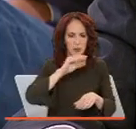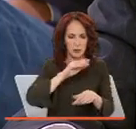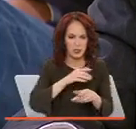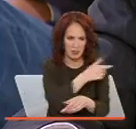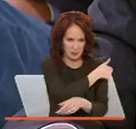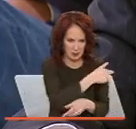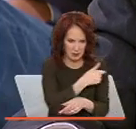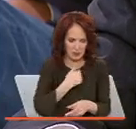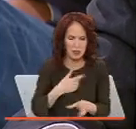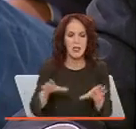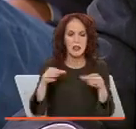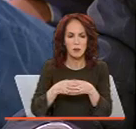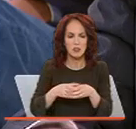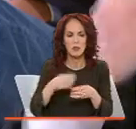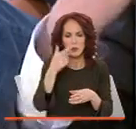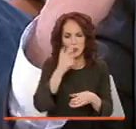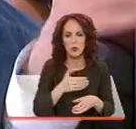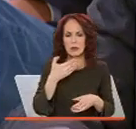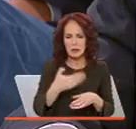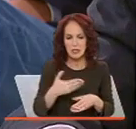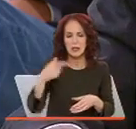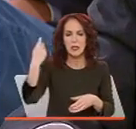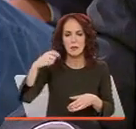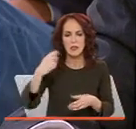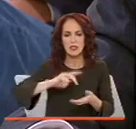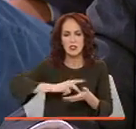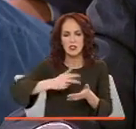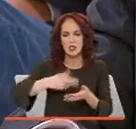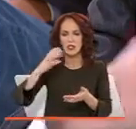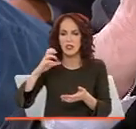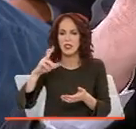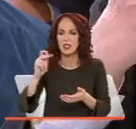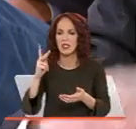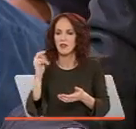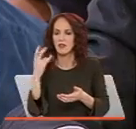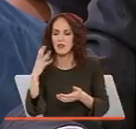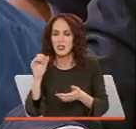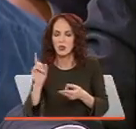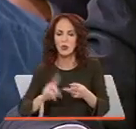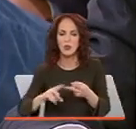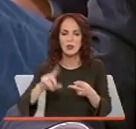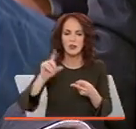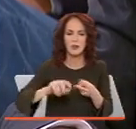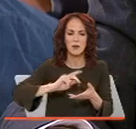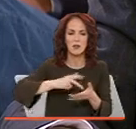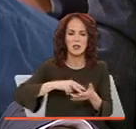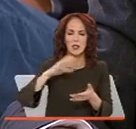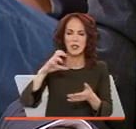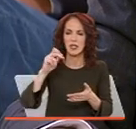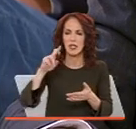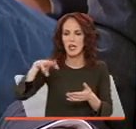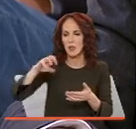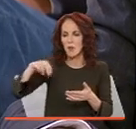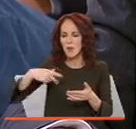uma comissão de 7 membros, que é presidida pelo engenheiro Cravinho, está lá o engenheiro Carmona